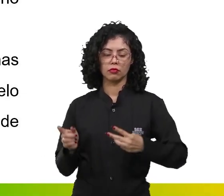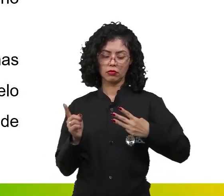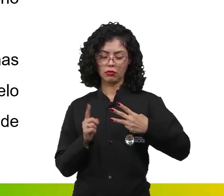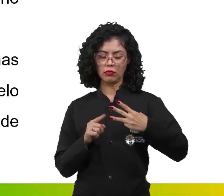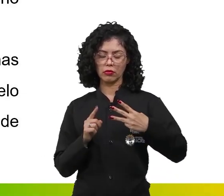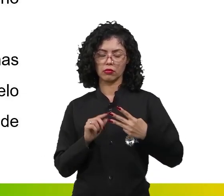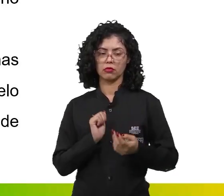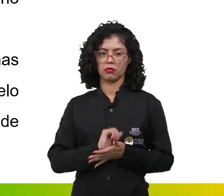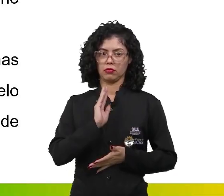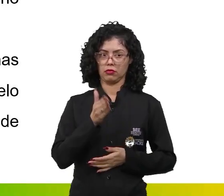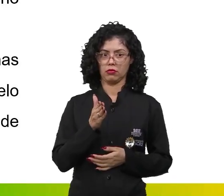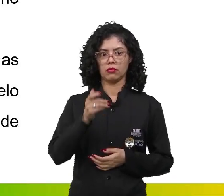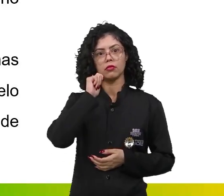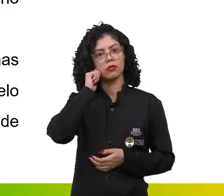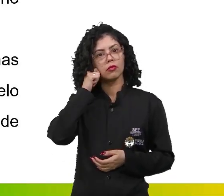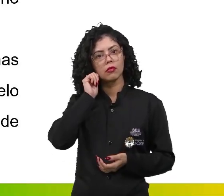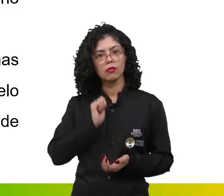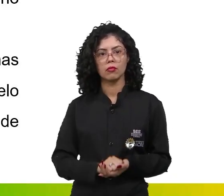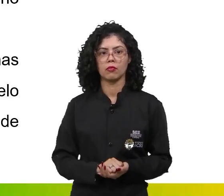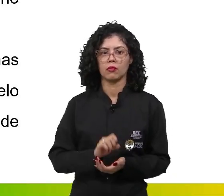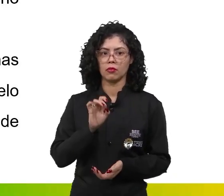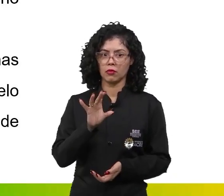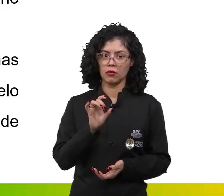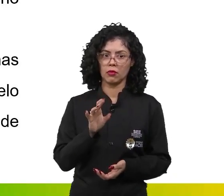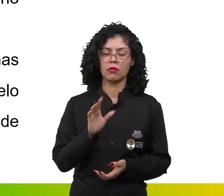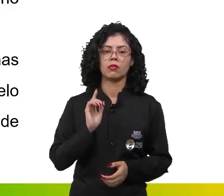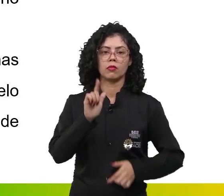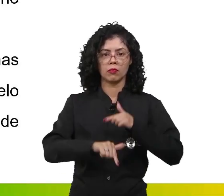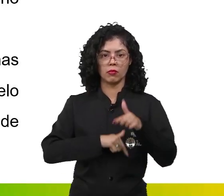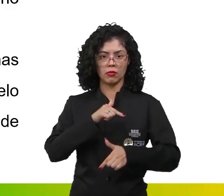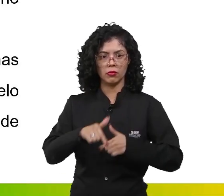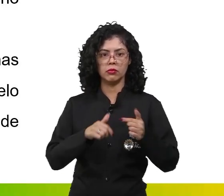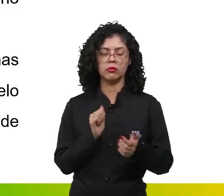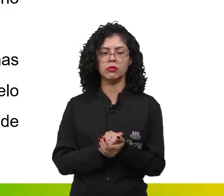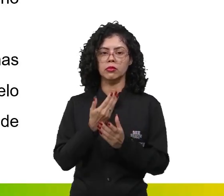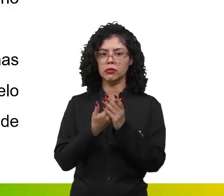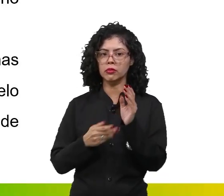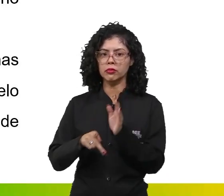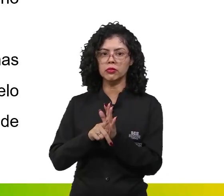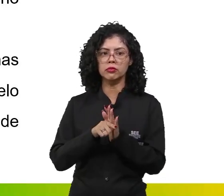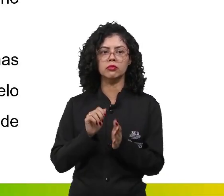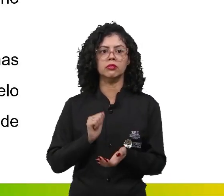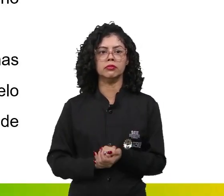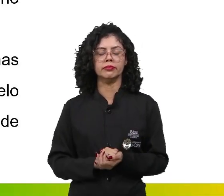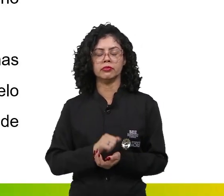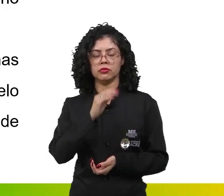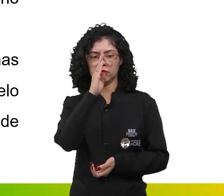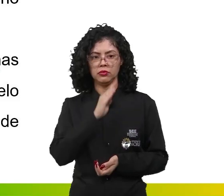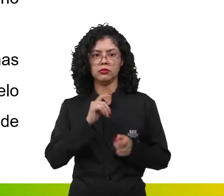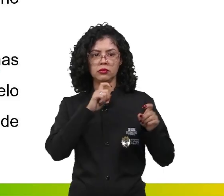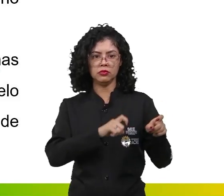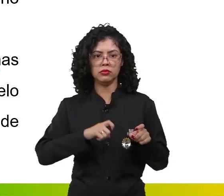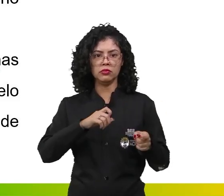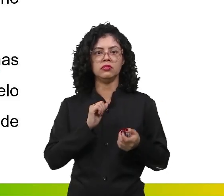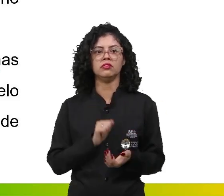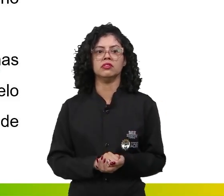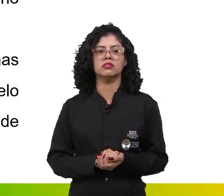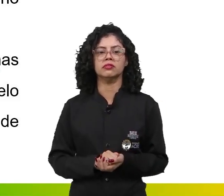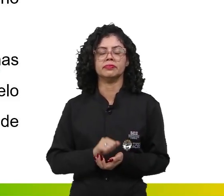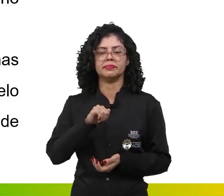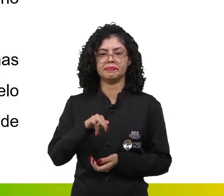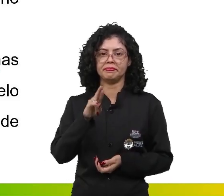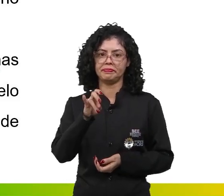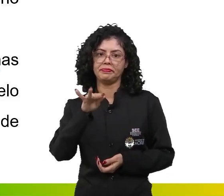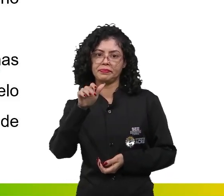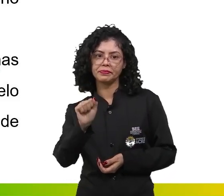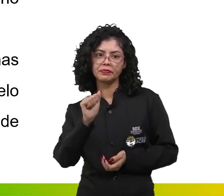Terceiro, já aos negros cabia o trabalho como a mão de obra barata nas fazendas,